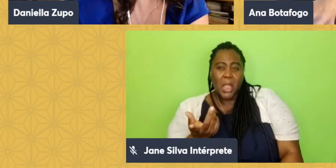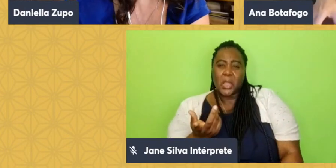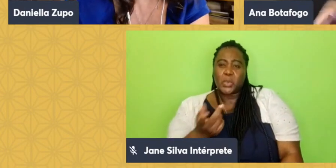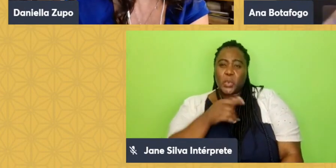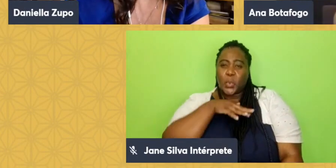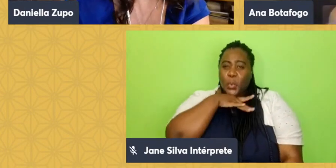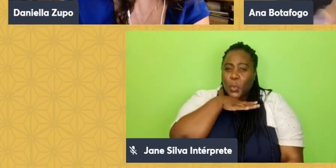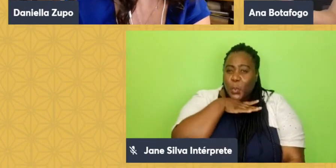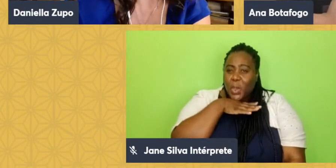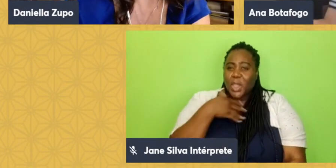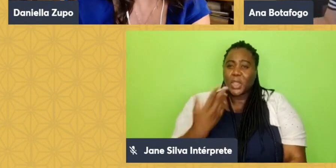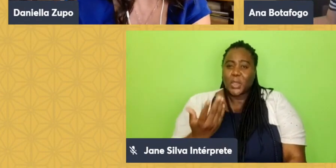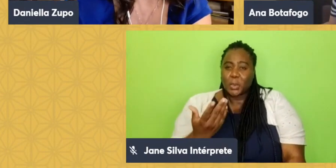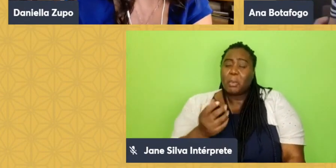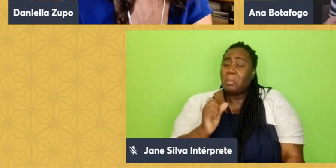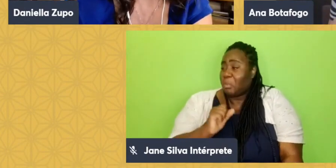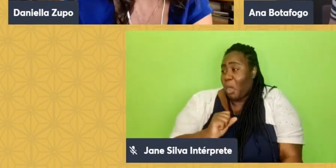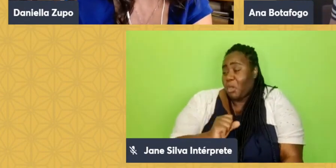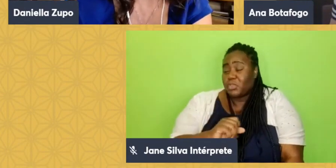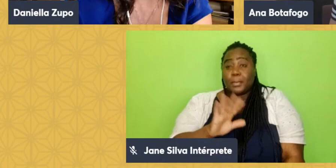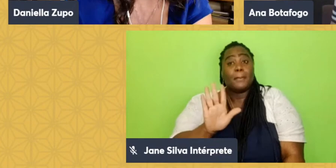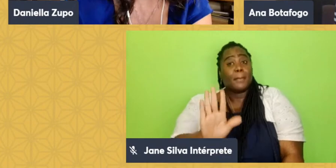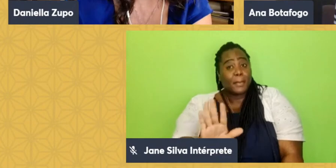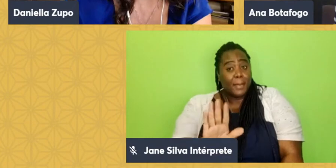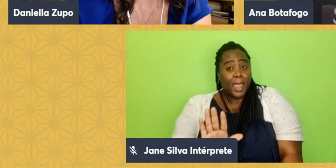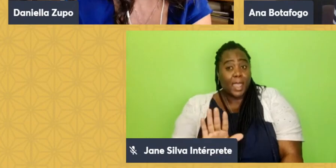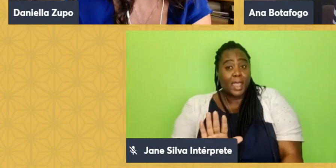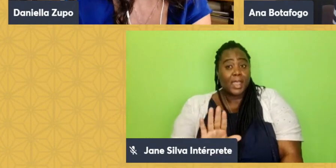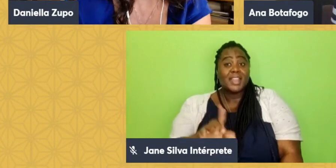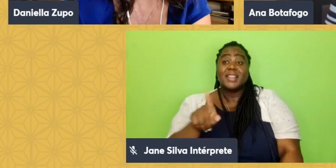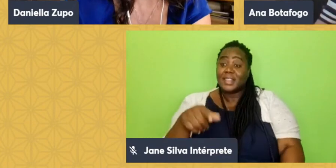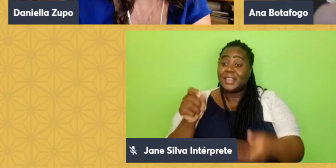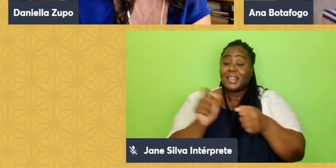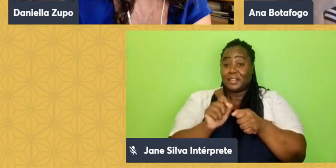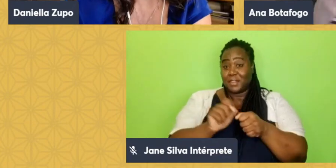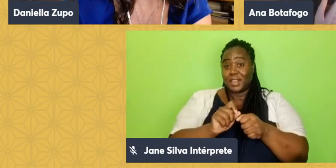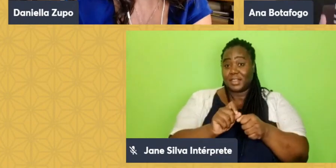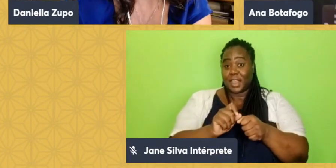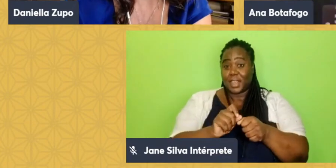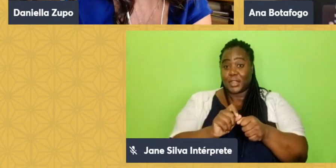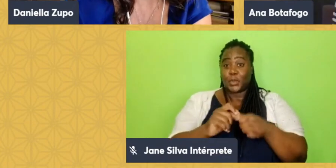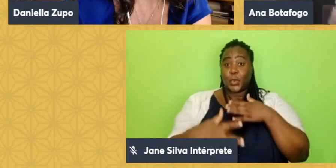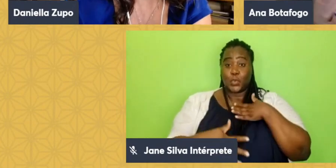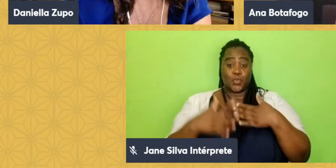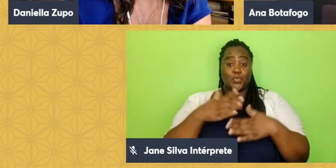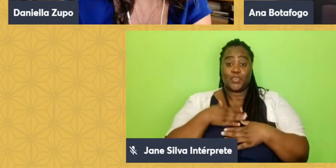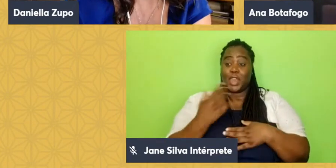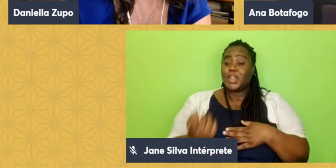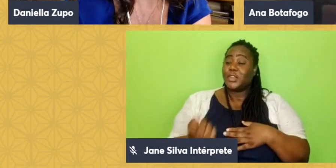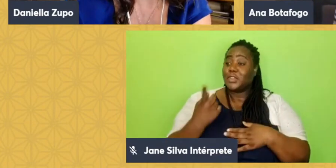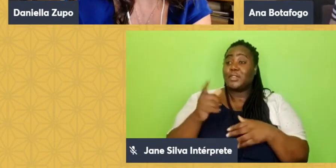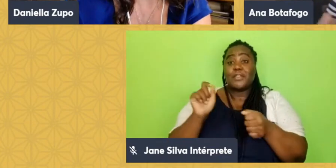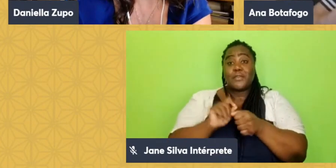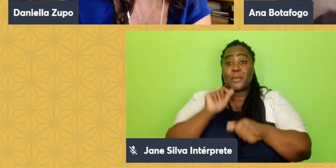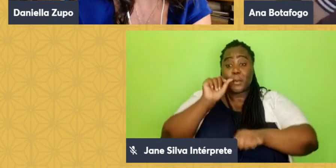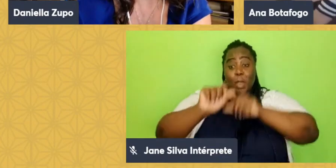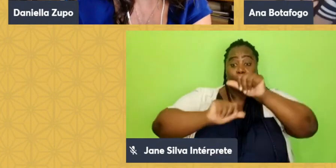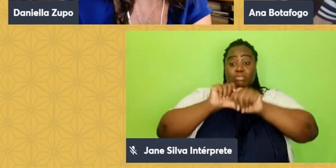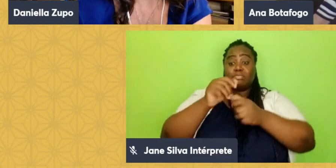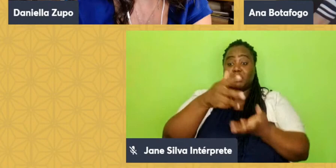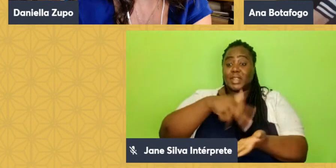estranho estranho mas está fazendo esse jeito estranho vira dança